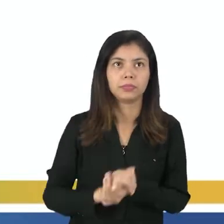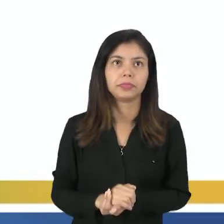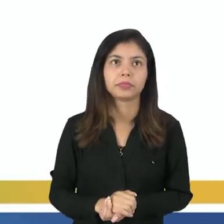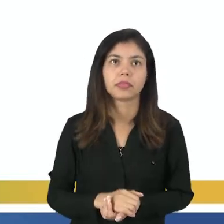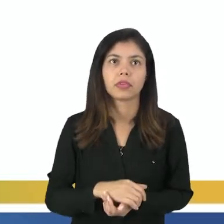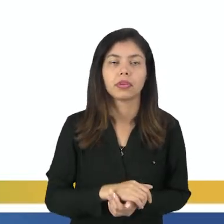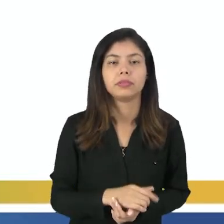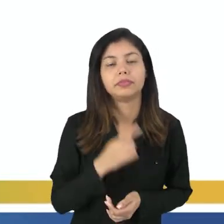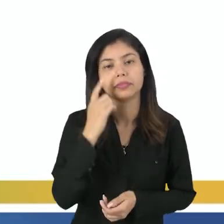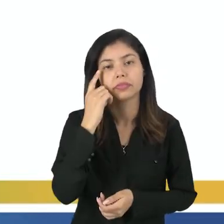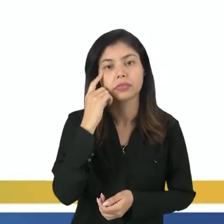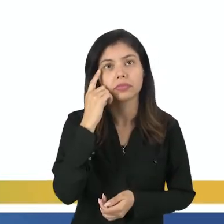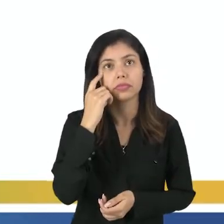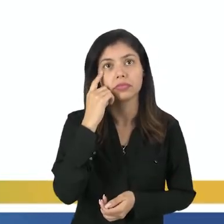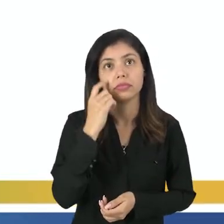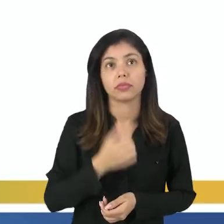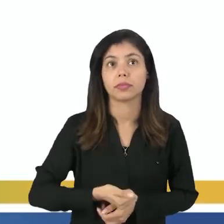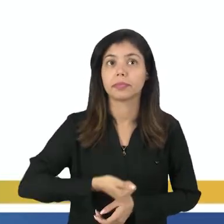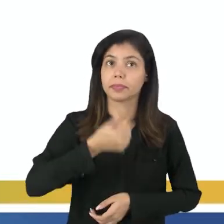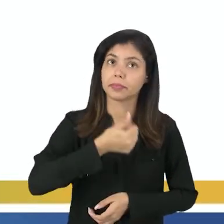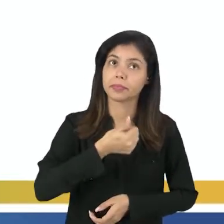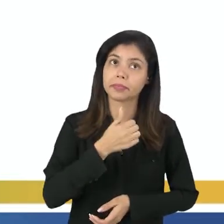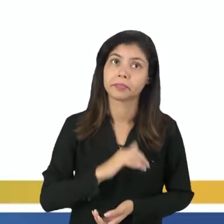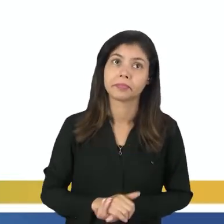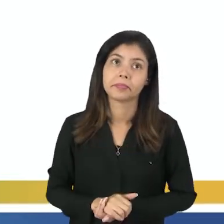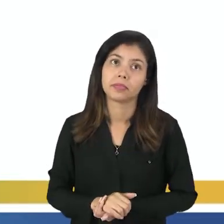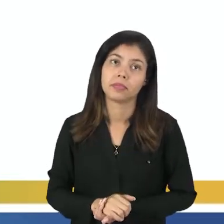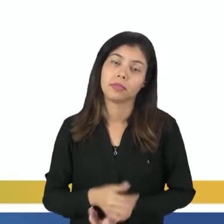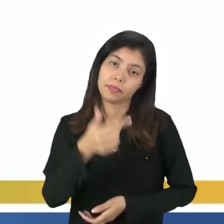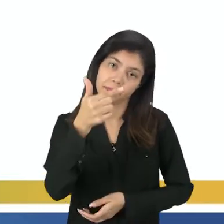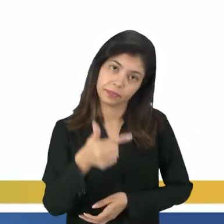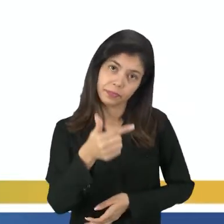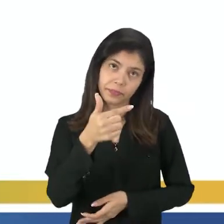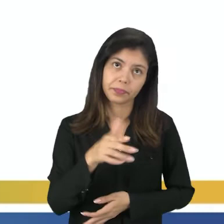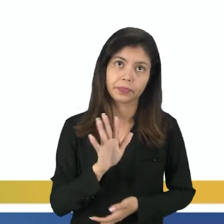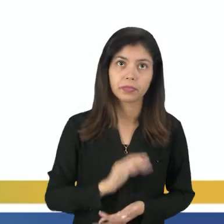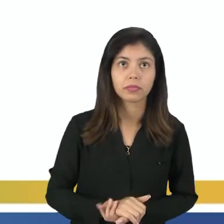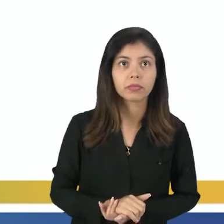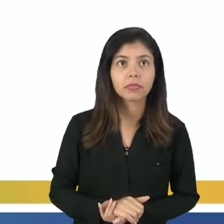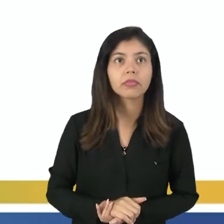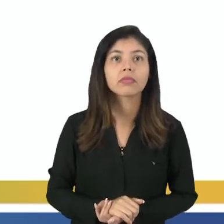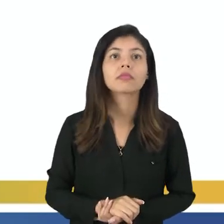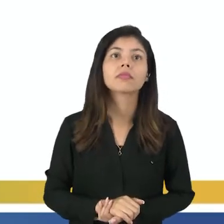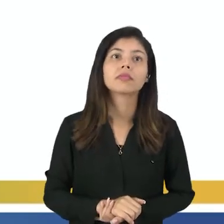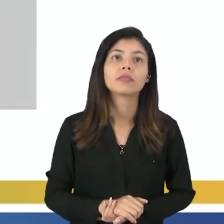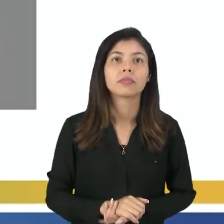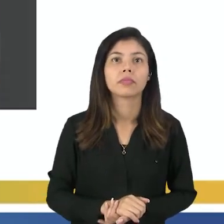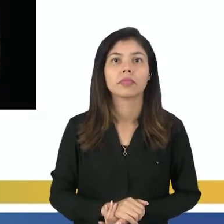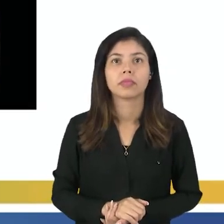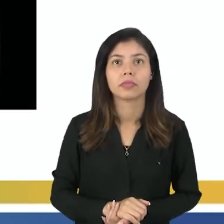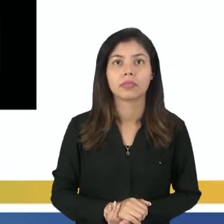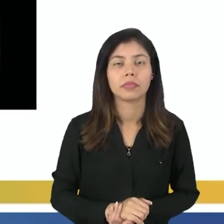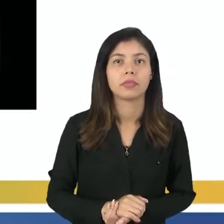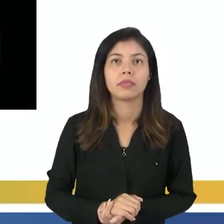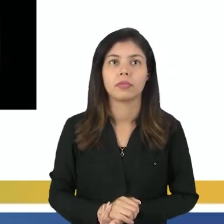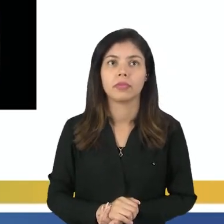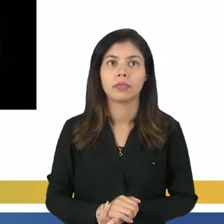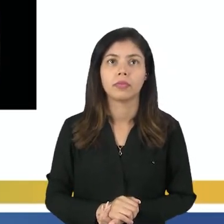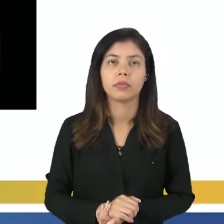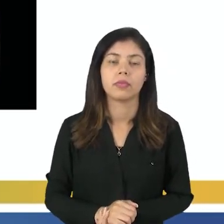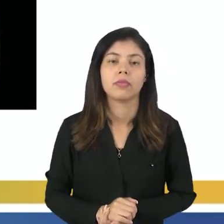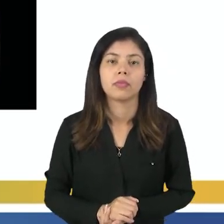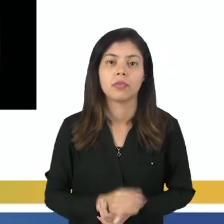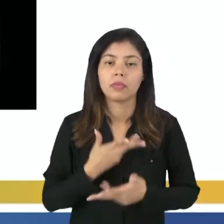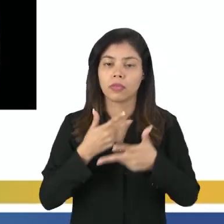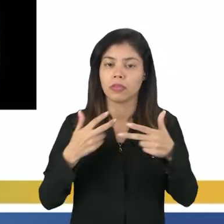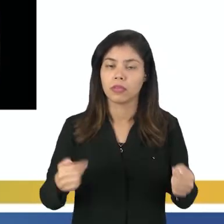pontual. A gente classifica também em primário e em secundário. Primário, pessoal,